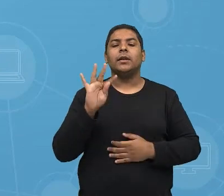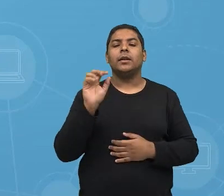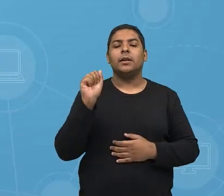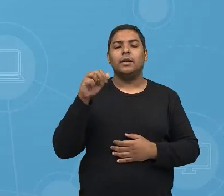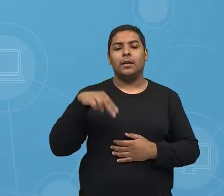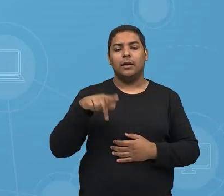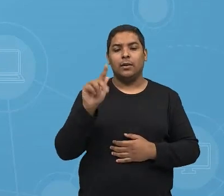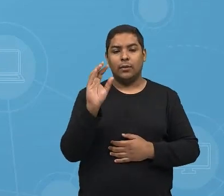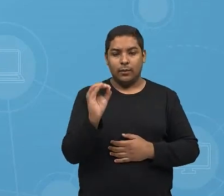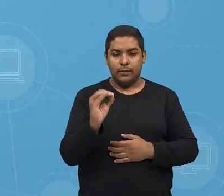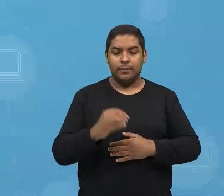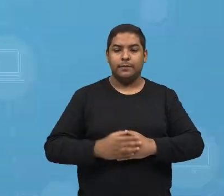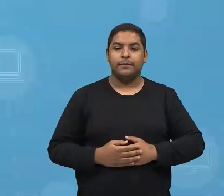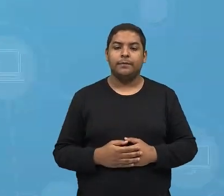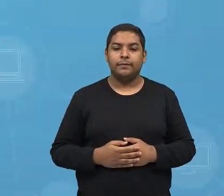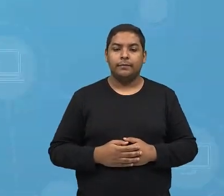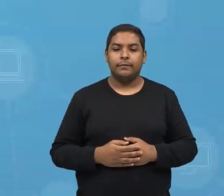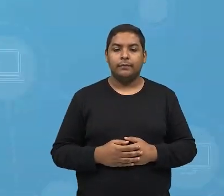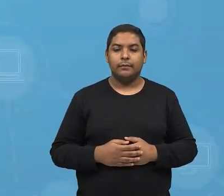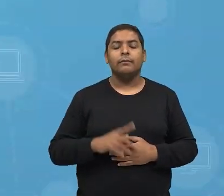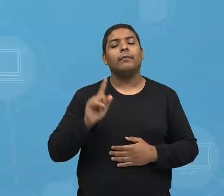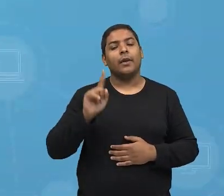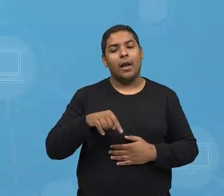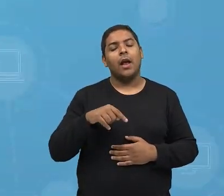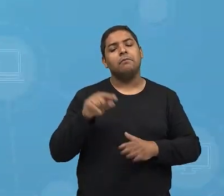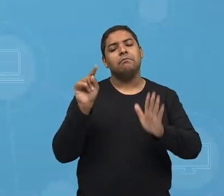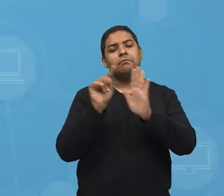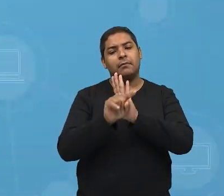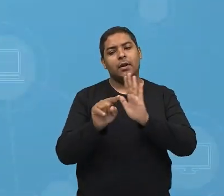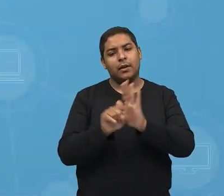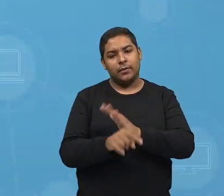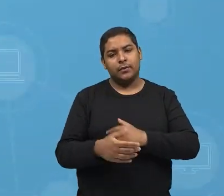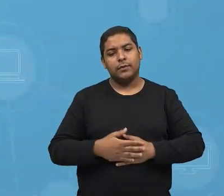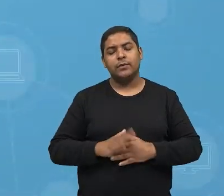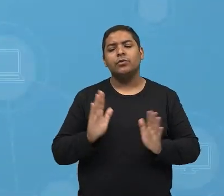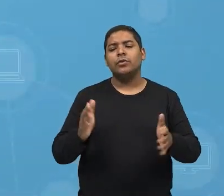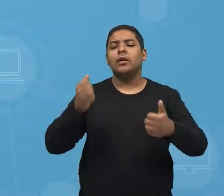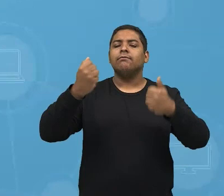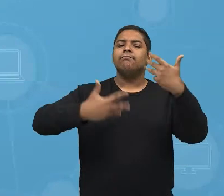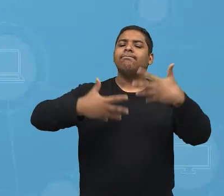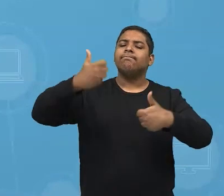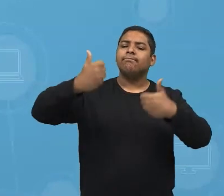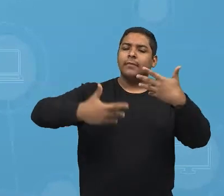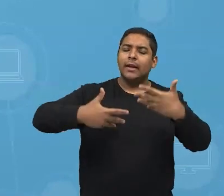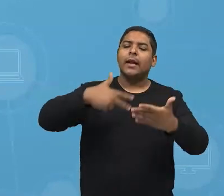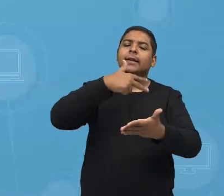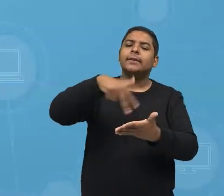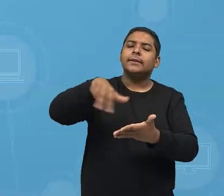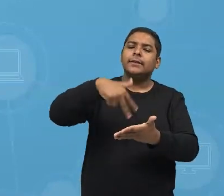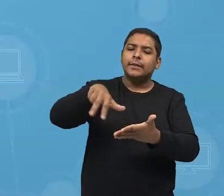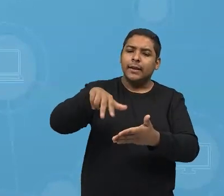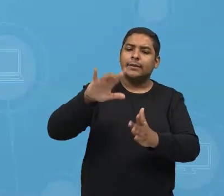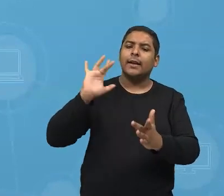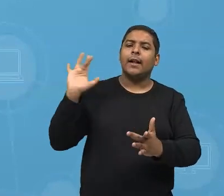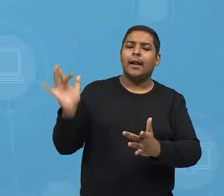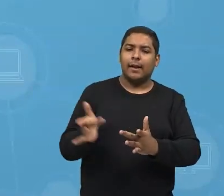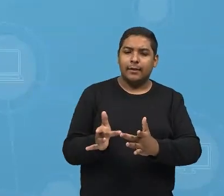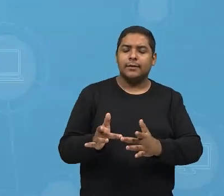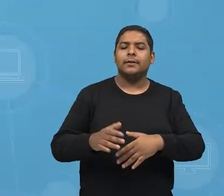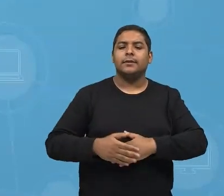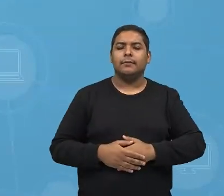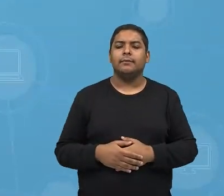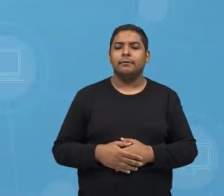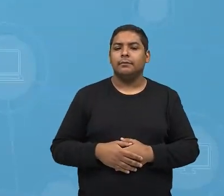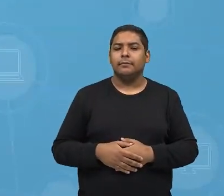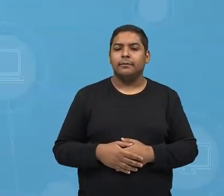Então, essas aí foram as nossas questões. Falamos dessas danças de salão clássicas, que dançadas em pares, que